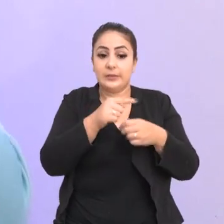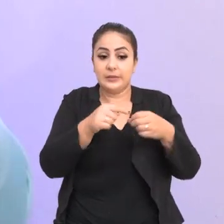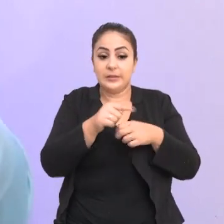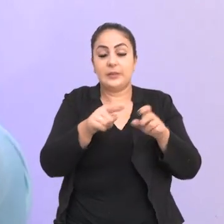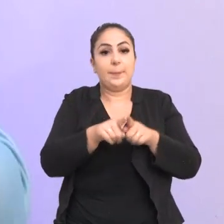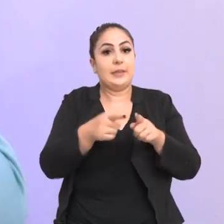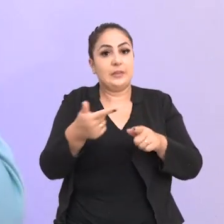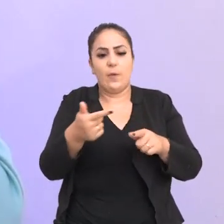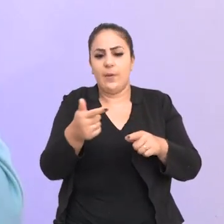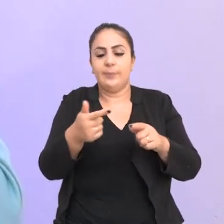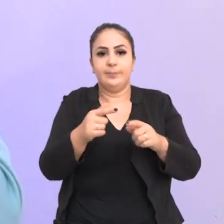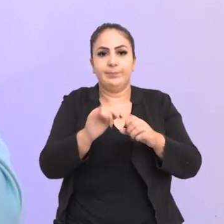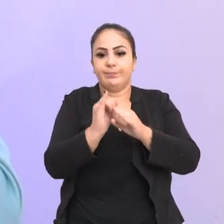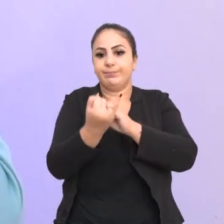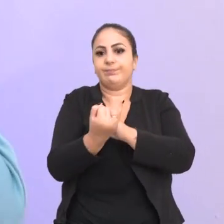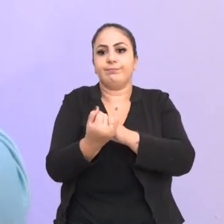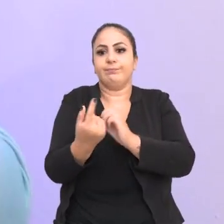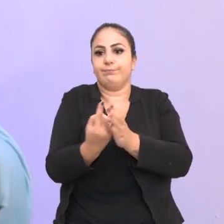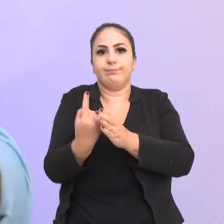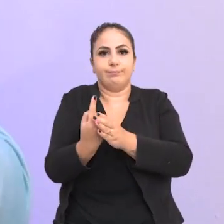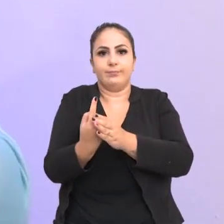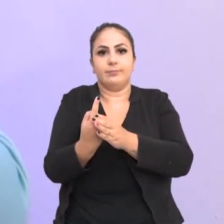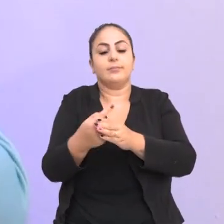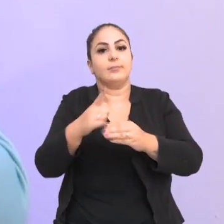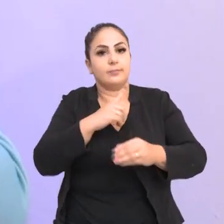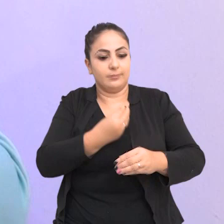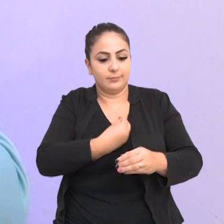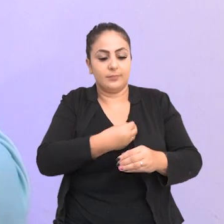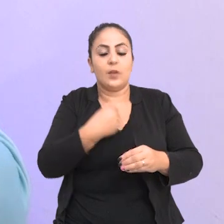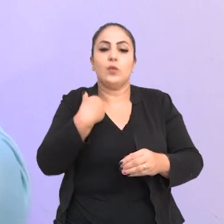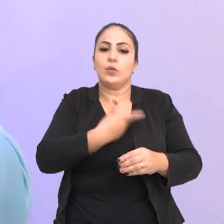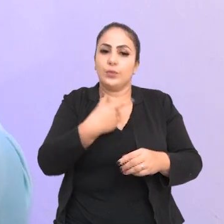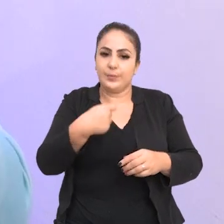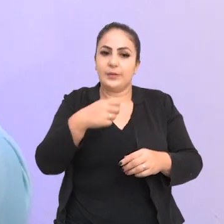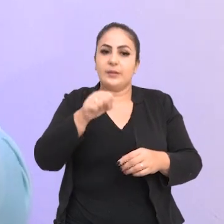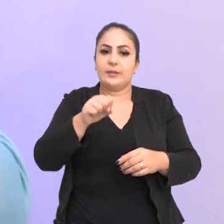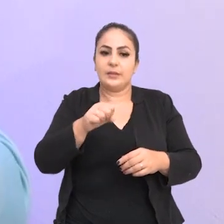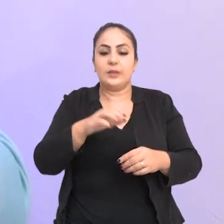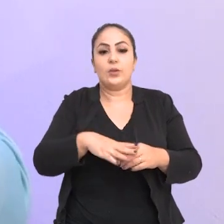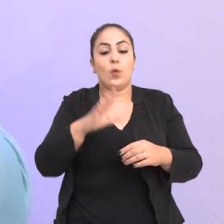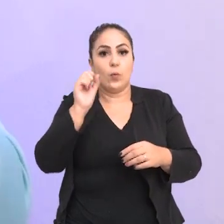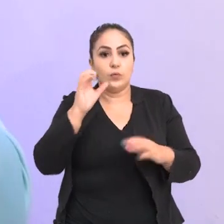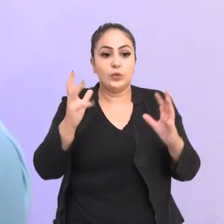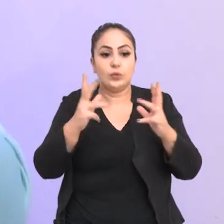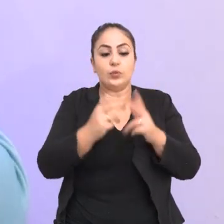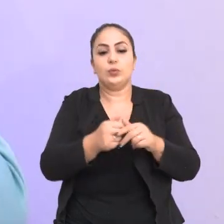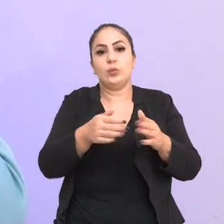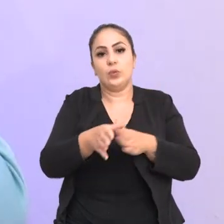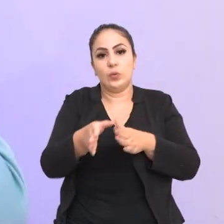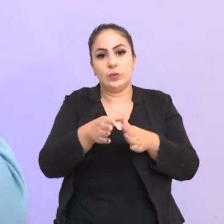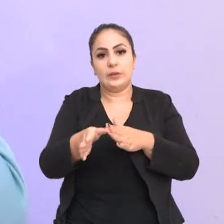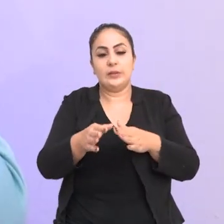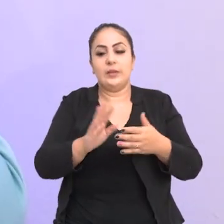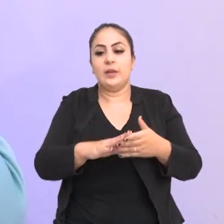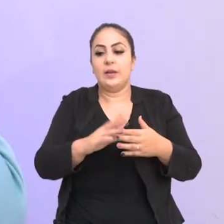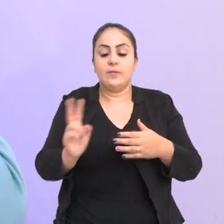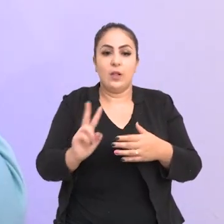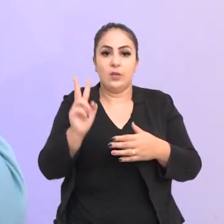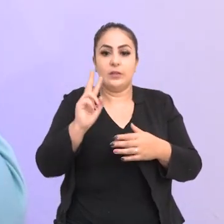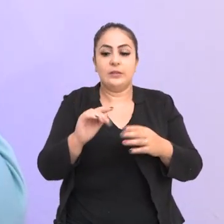a nossa cidade, que não é uma ilha, está vivenciando, nós precisamos sim ouvir os